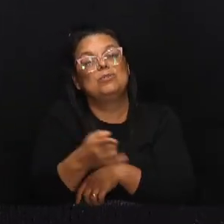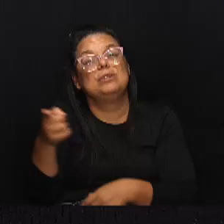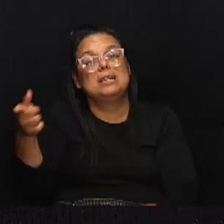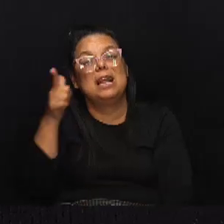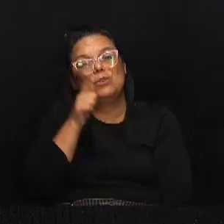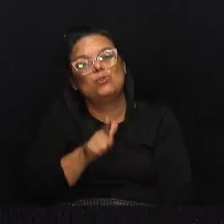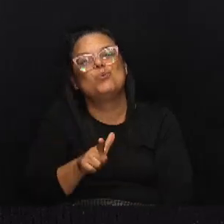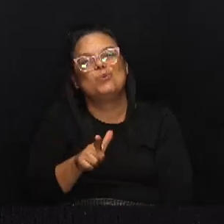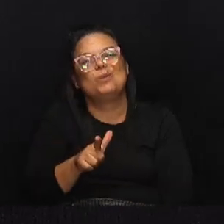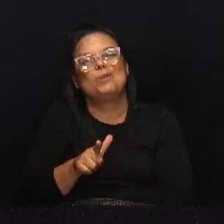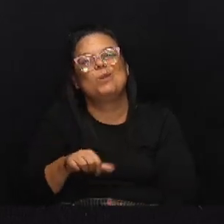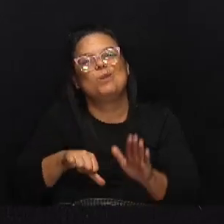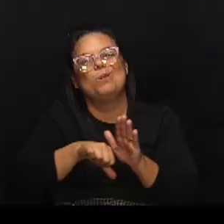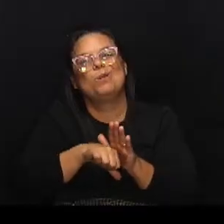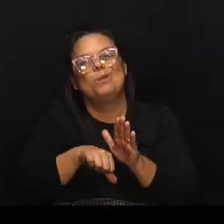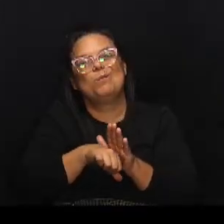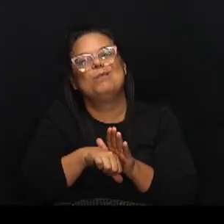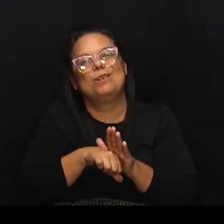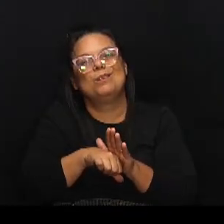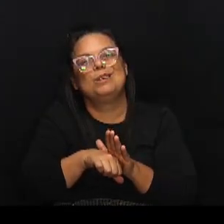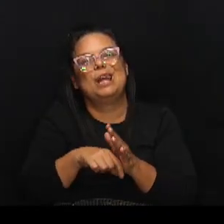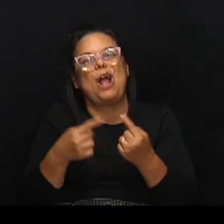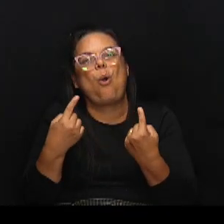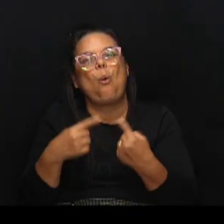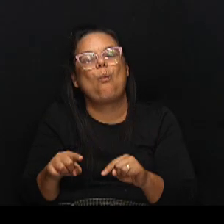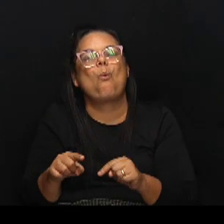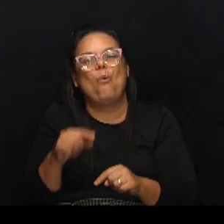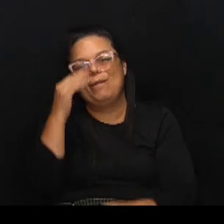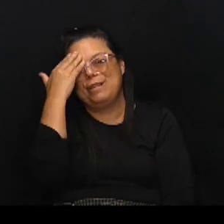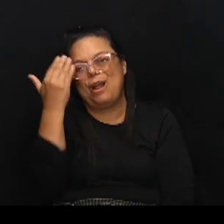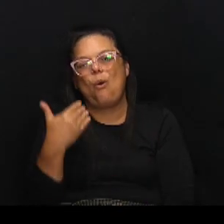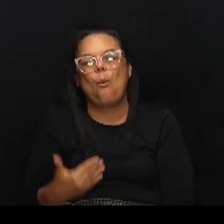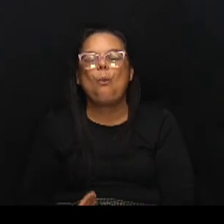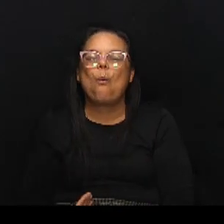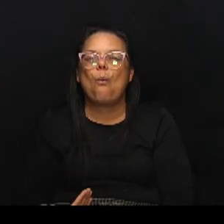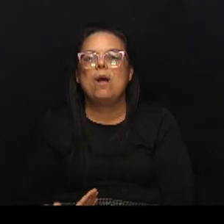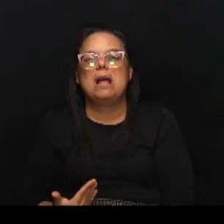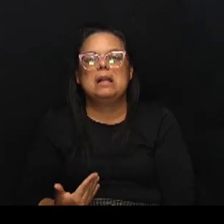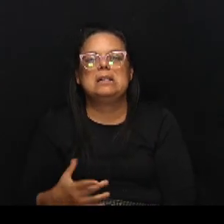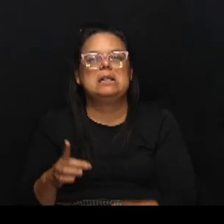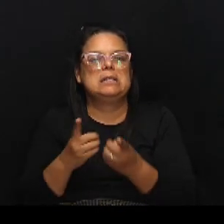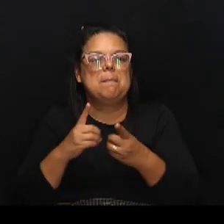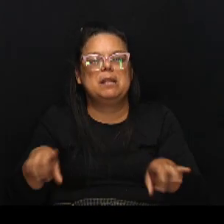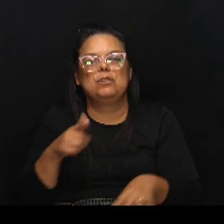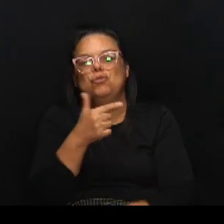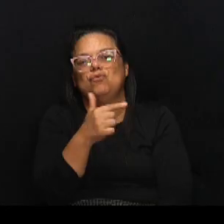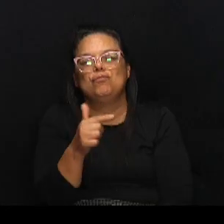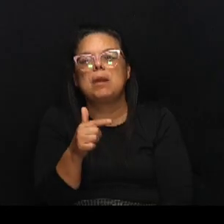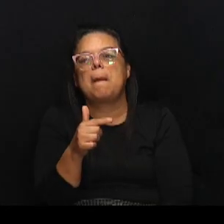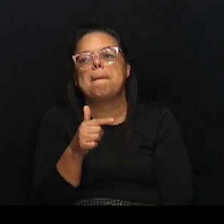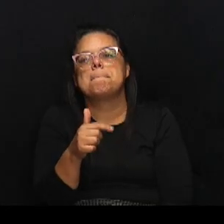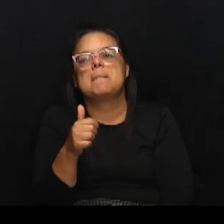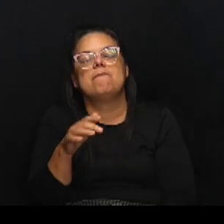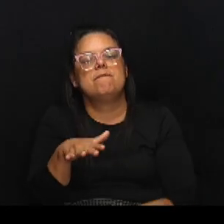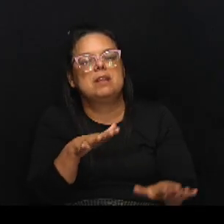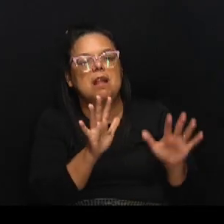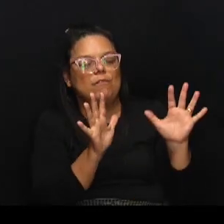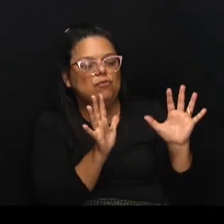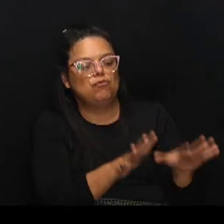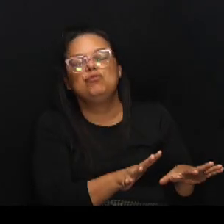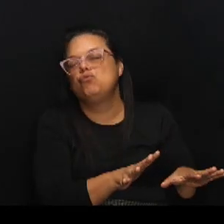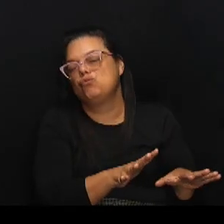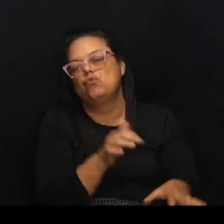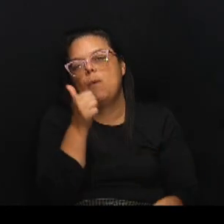aos crimes de contra-honra. Não havia qualquer separação, ficava mulheres, homens, crianças, todos